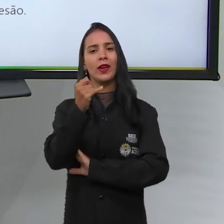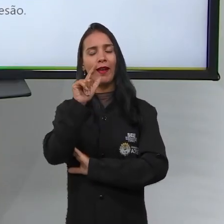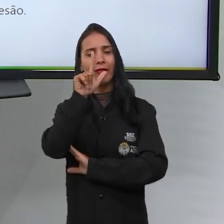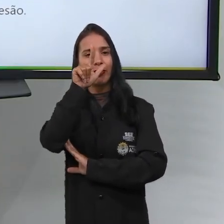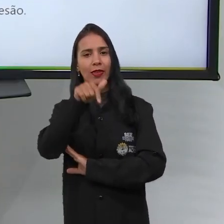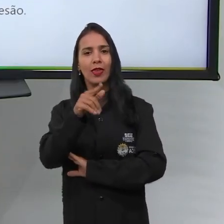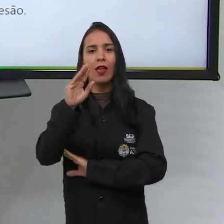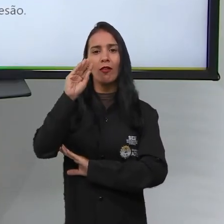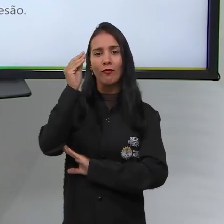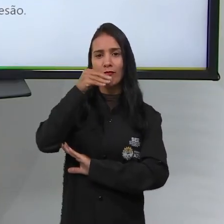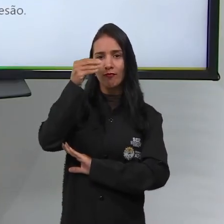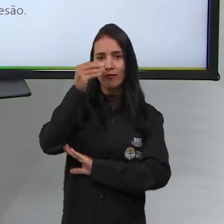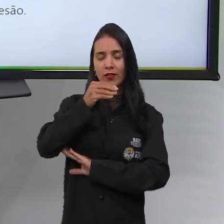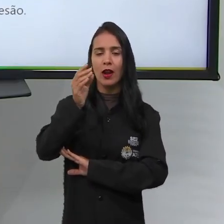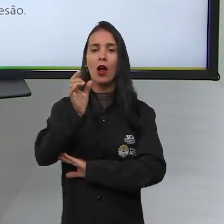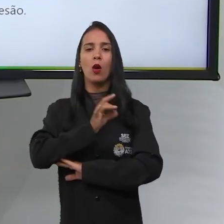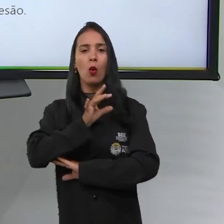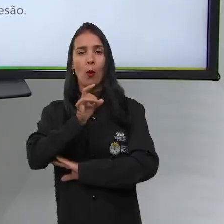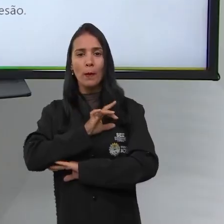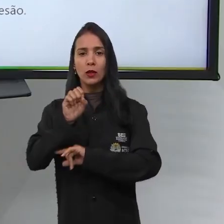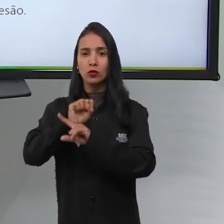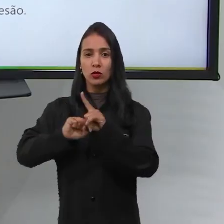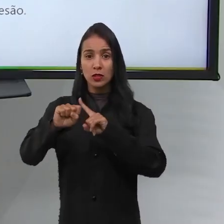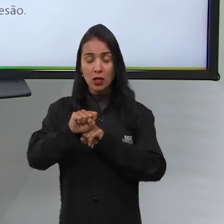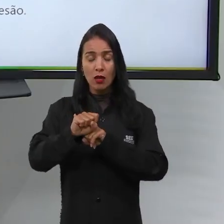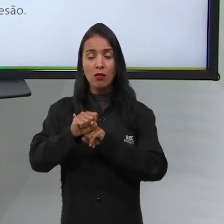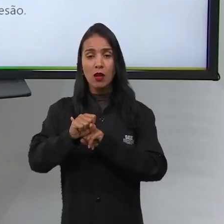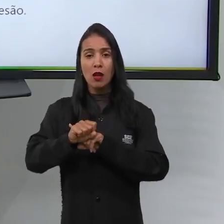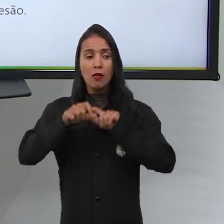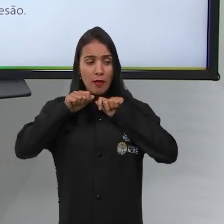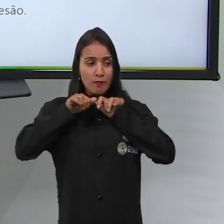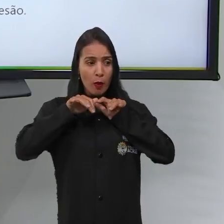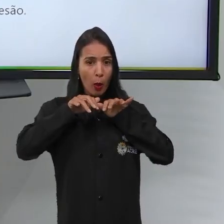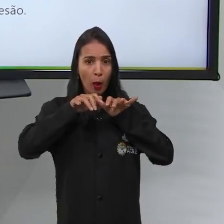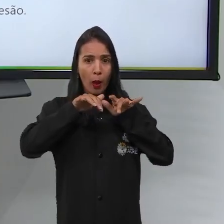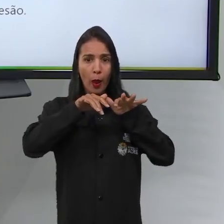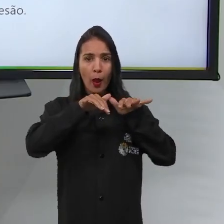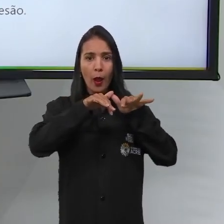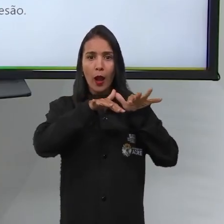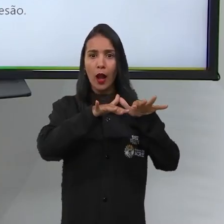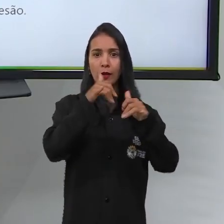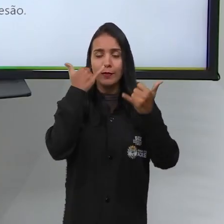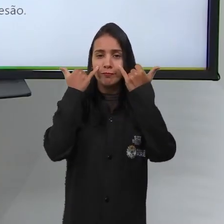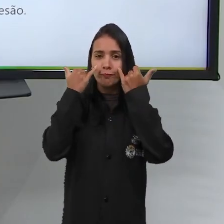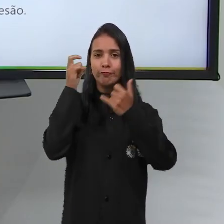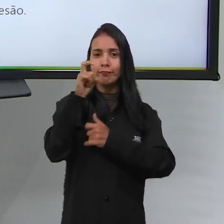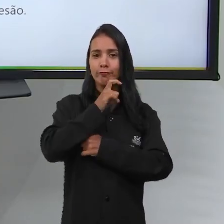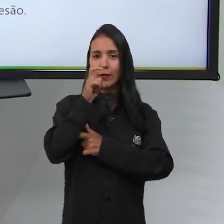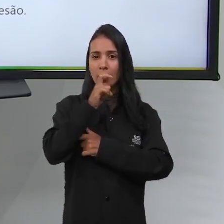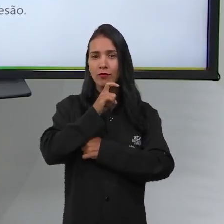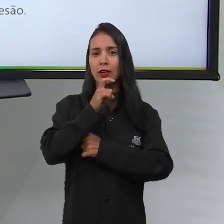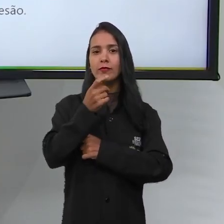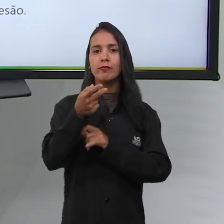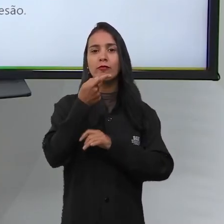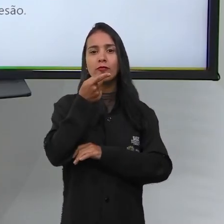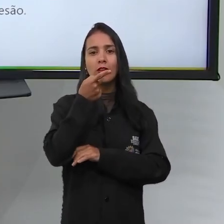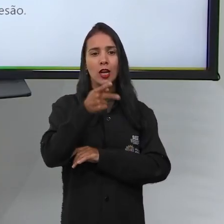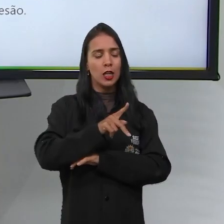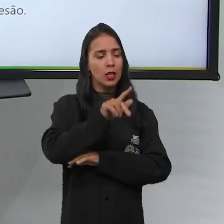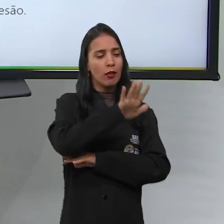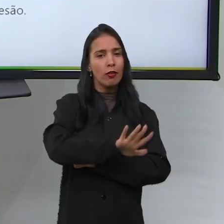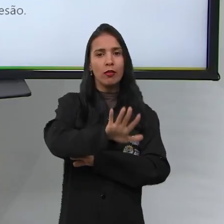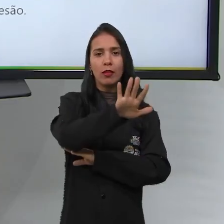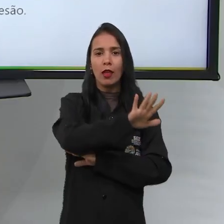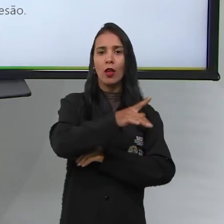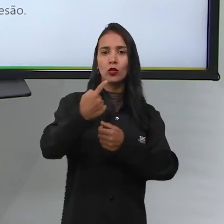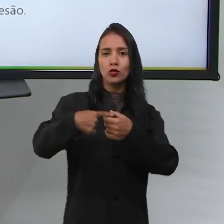fragilidade social, do medo e causam ansiedade. Divulgam uma notícia falsa dizendo que lá na sua região, no seu